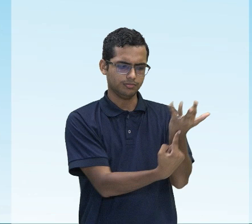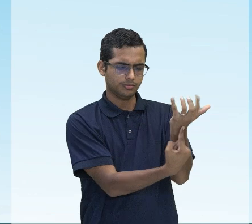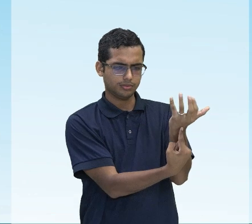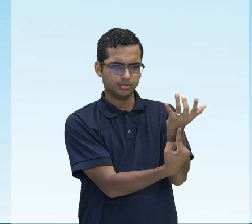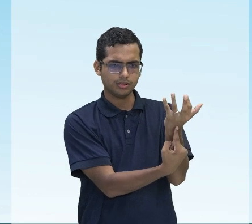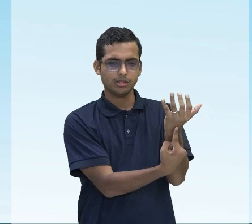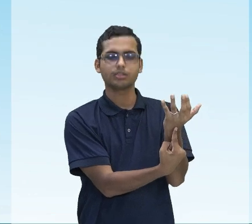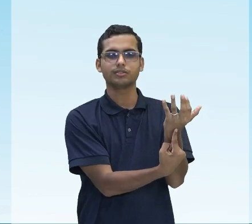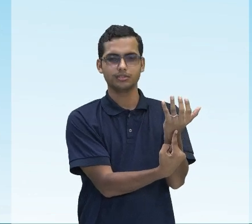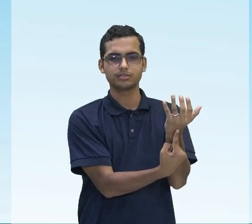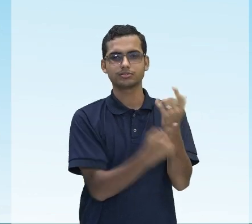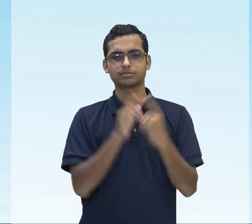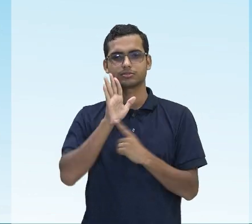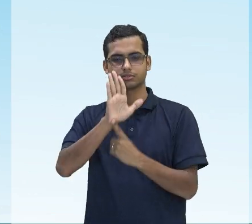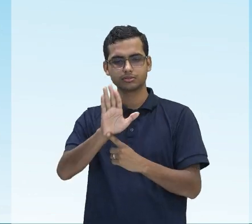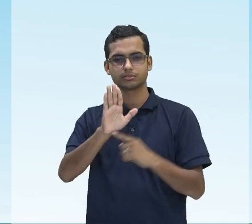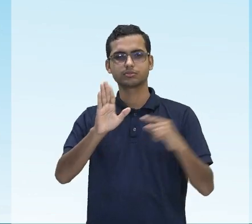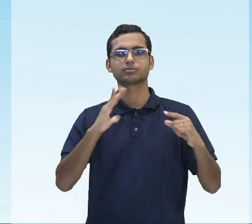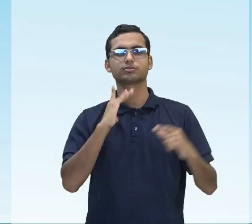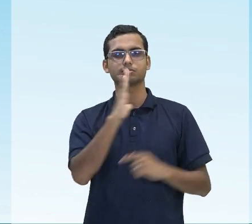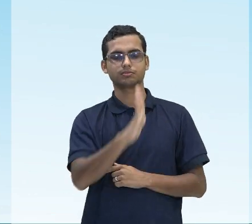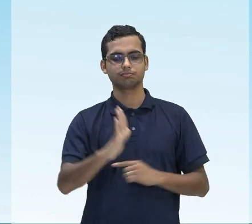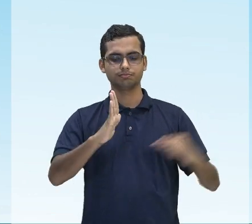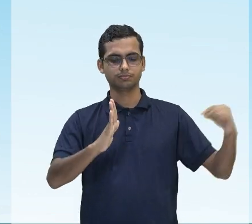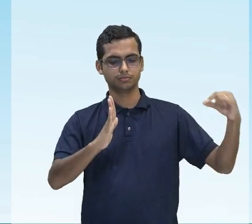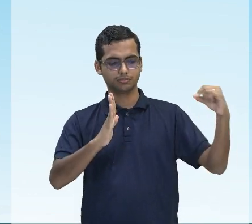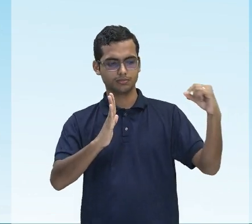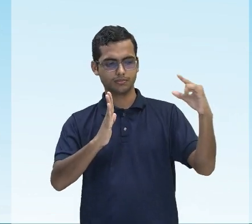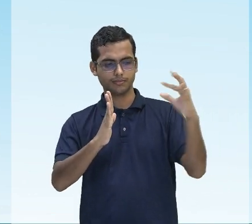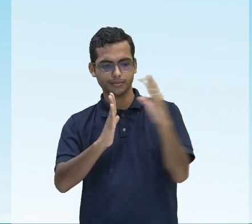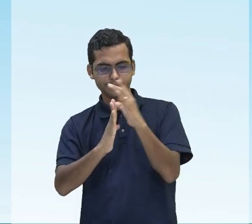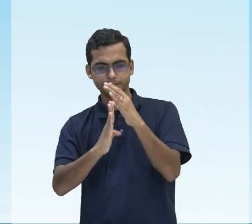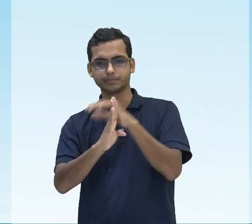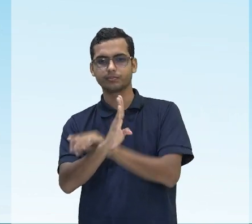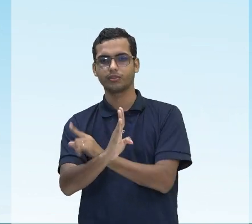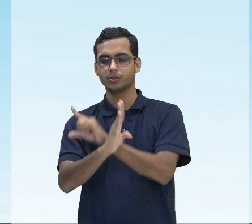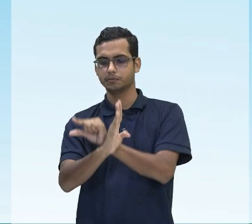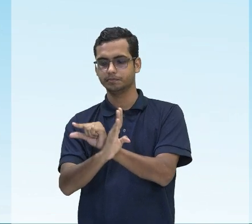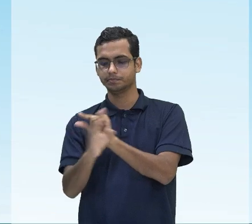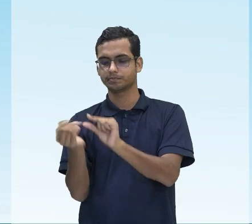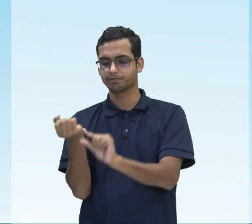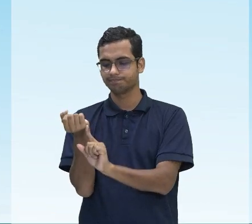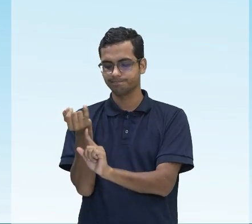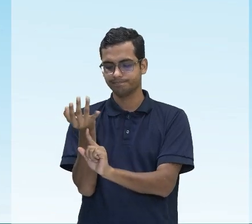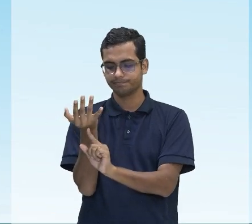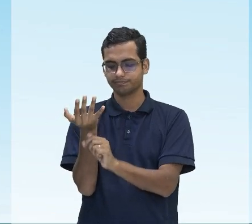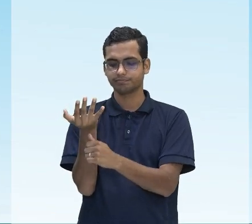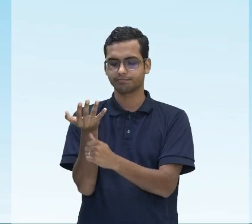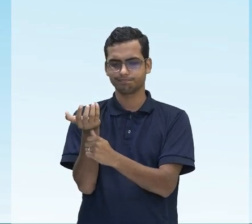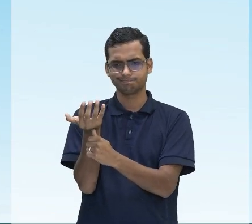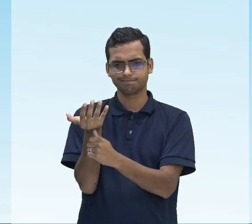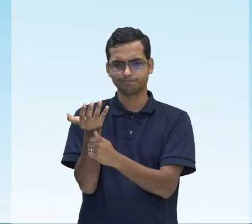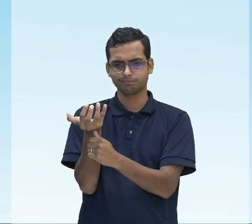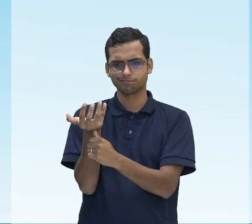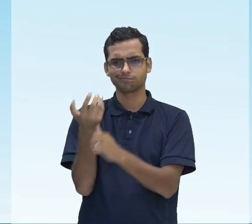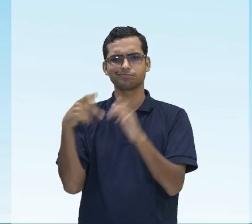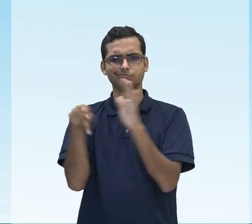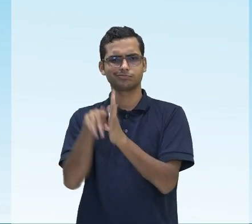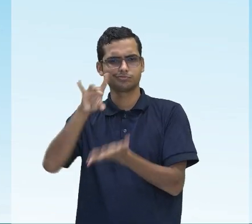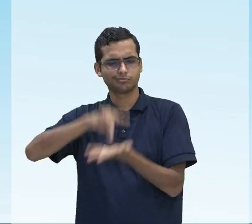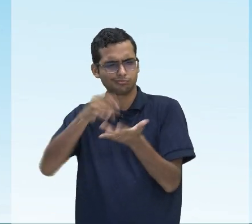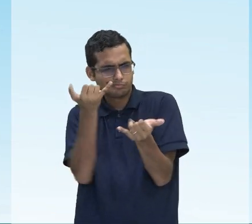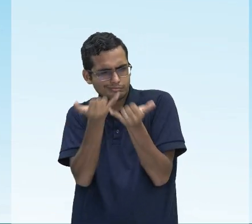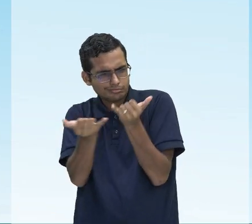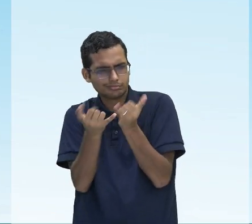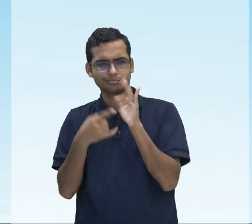chama da ponta da vela e ali eu posso construir a minha imagem, né, de uma maneira bem parecida